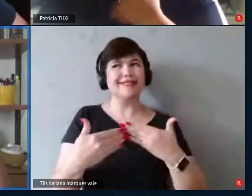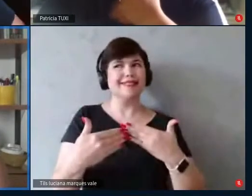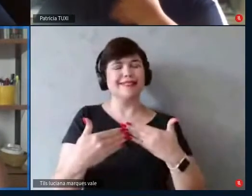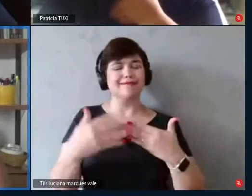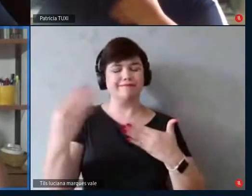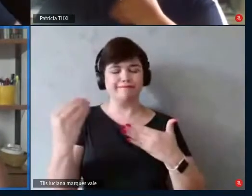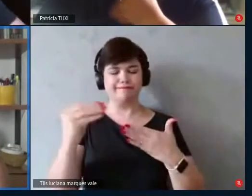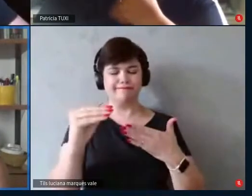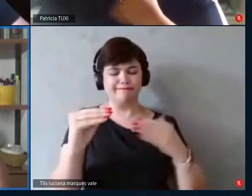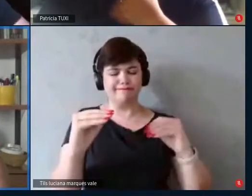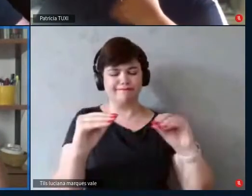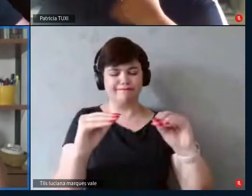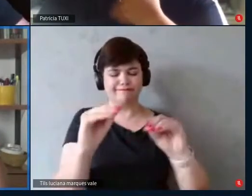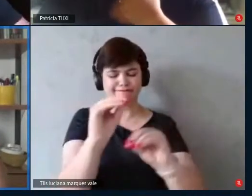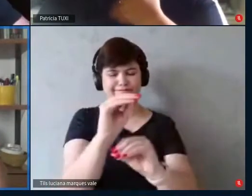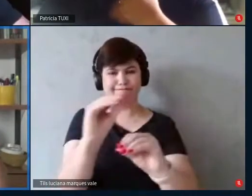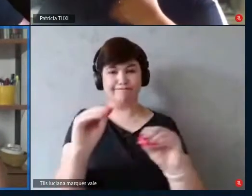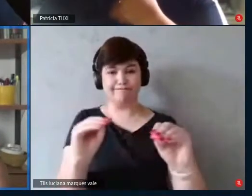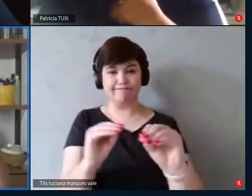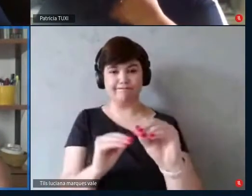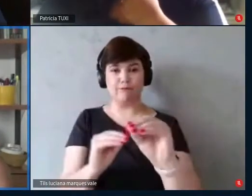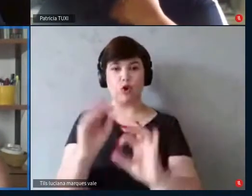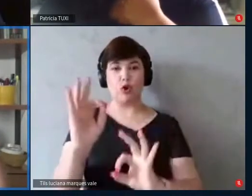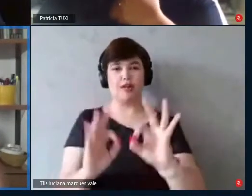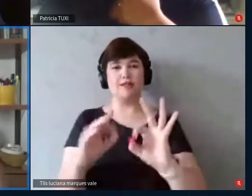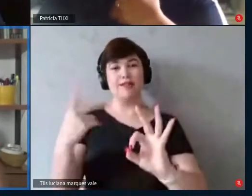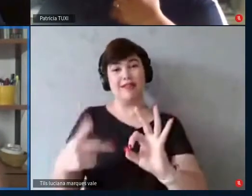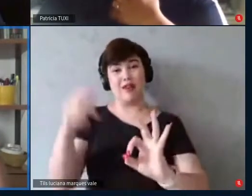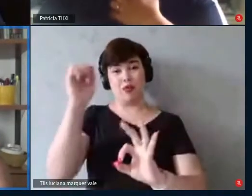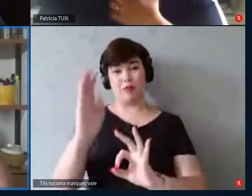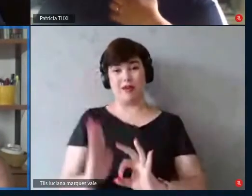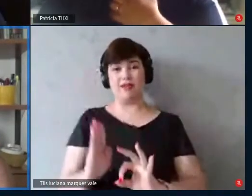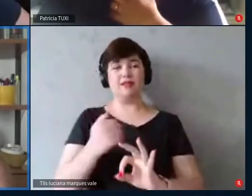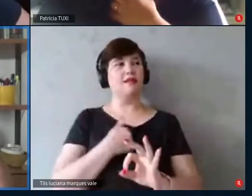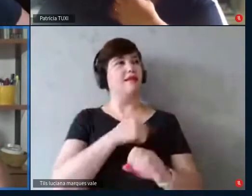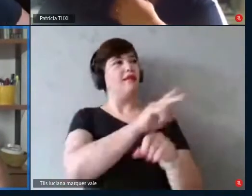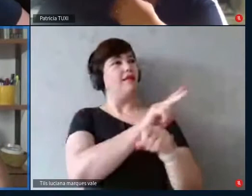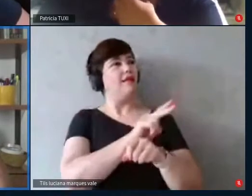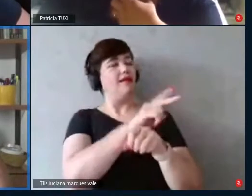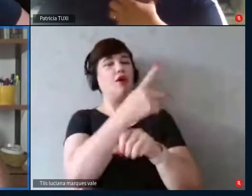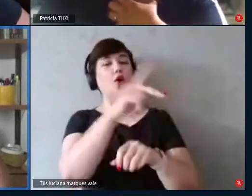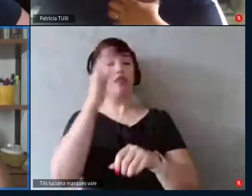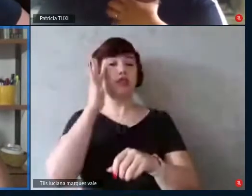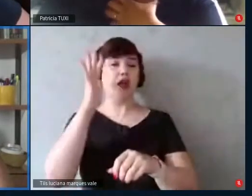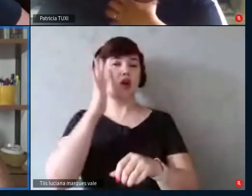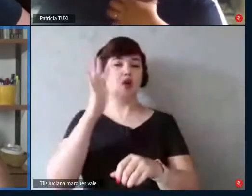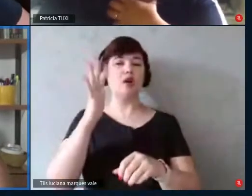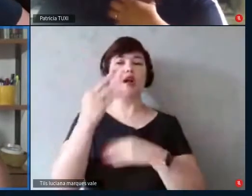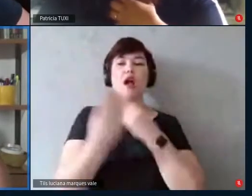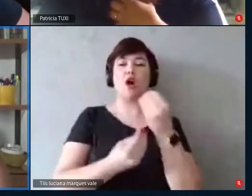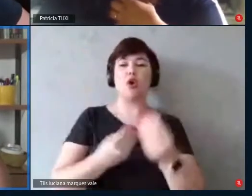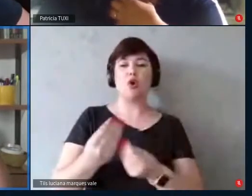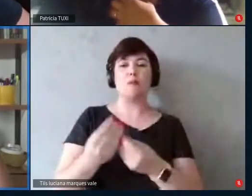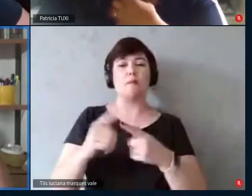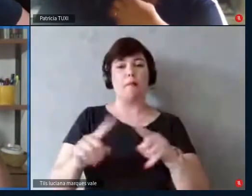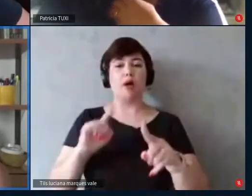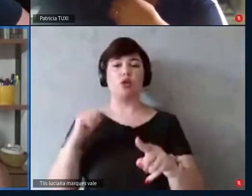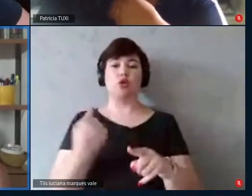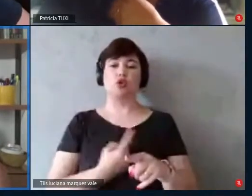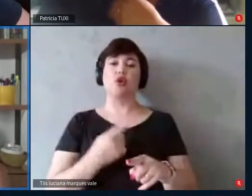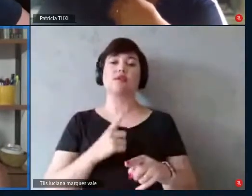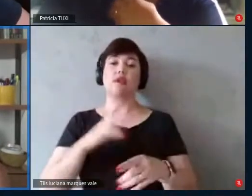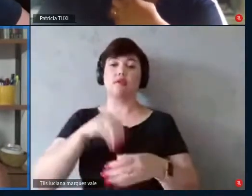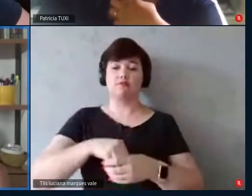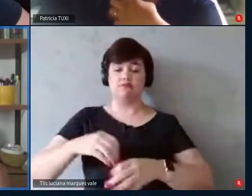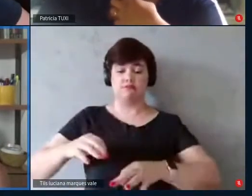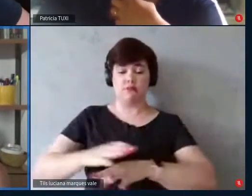sistematizar. A gente tende, isso é muito brasileiro, a importar as teorias, né, os paradigmas, mas a gente tem tudo na